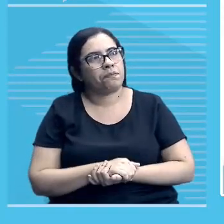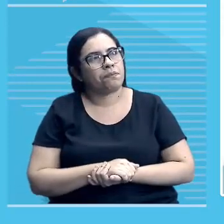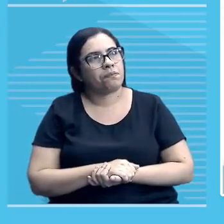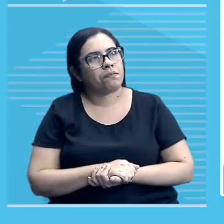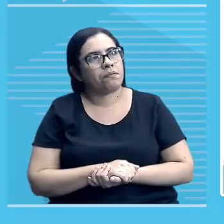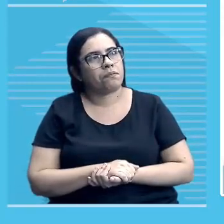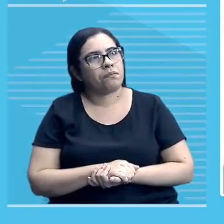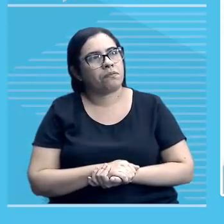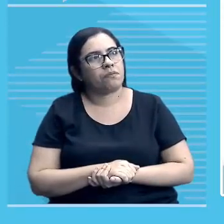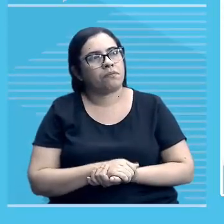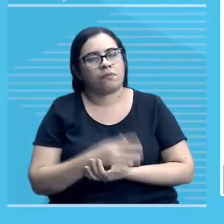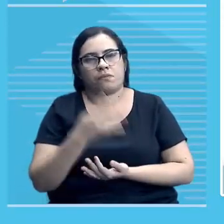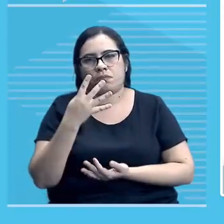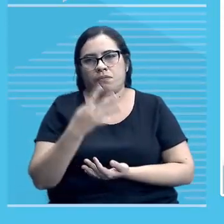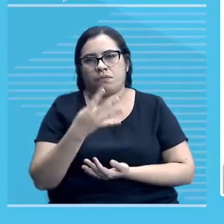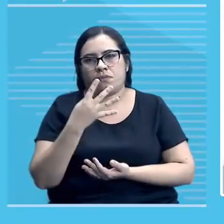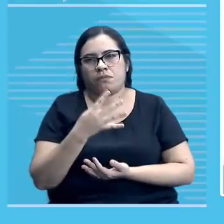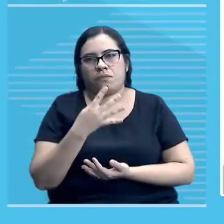Questão 4.